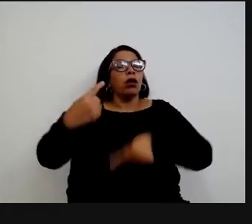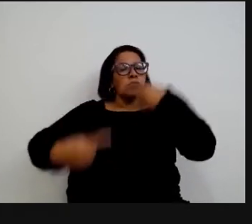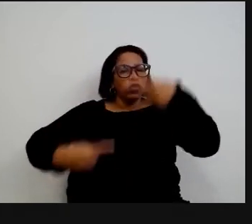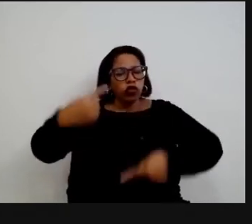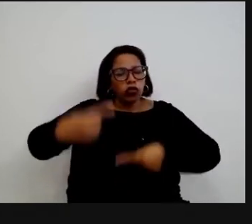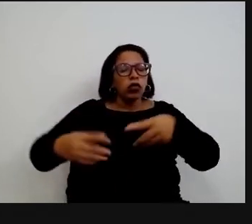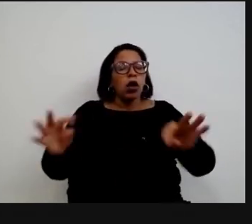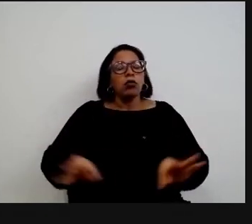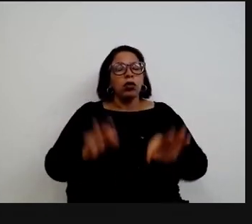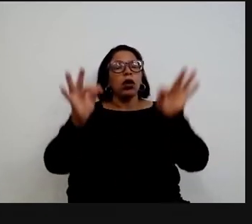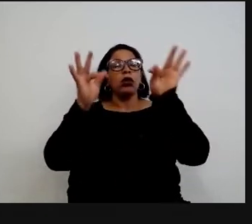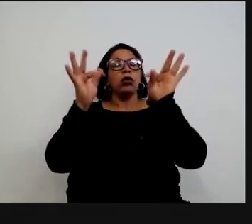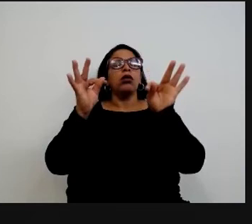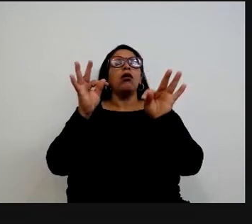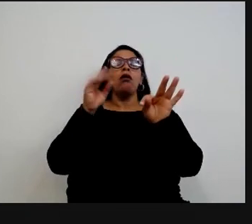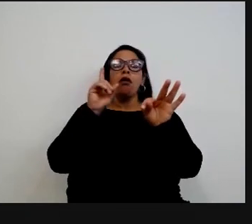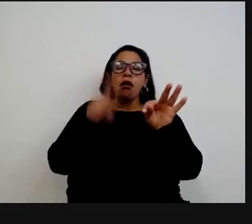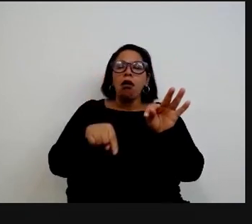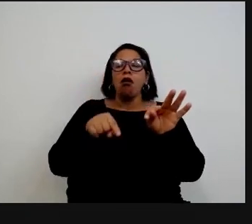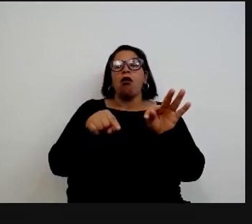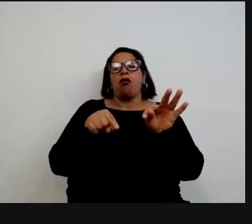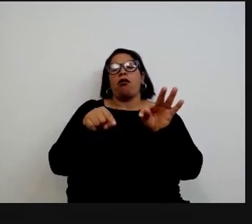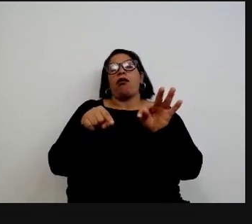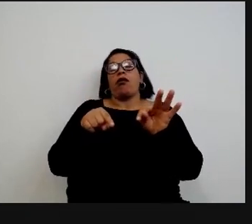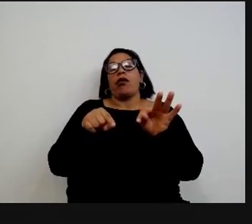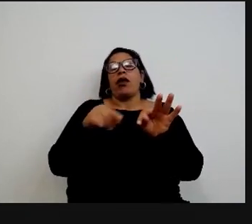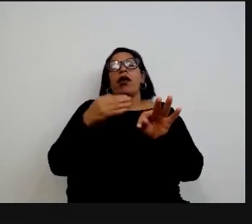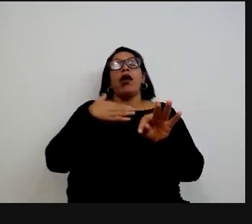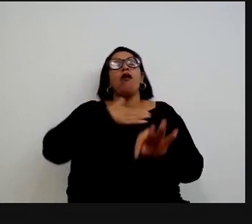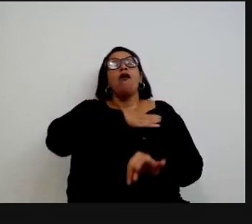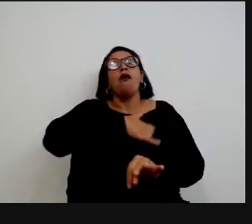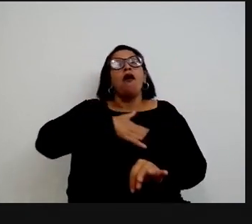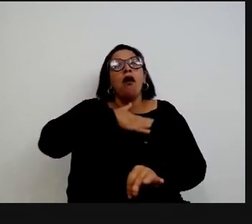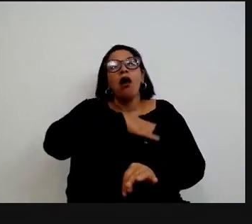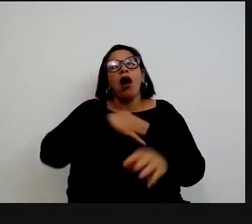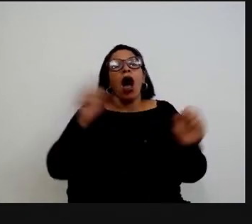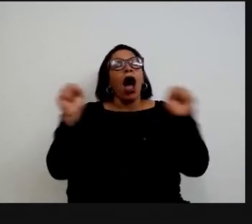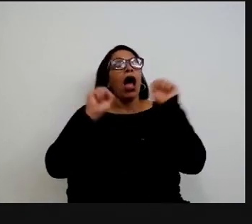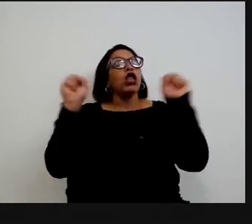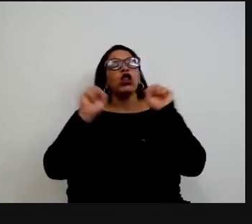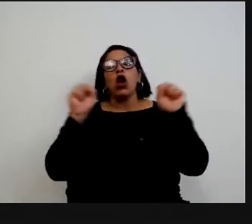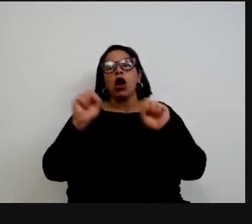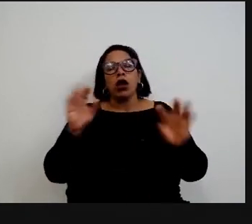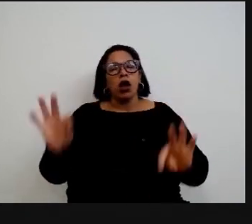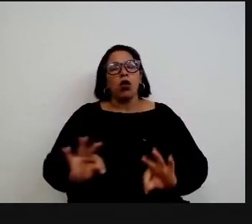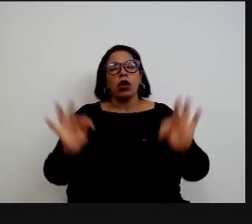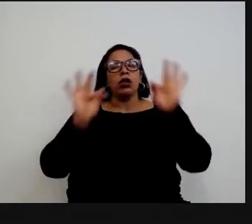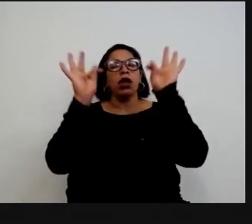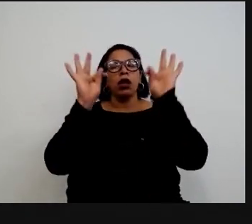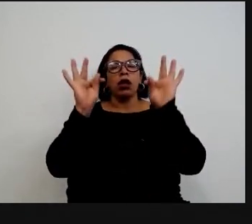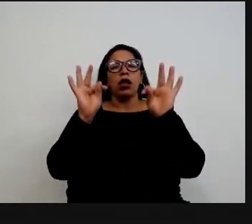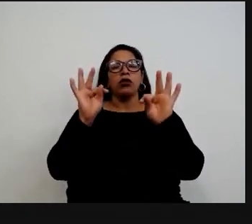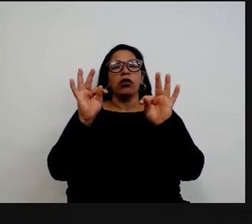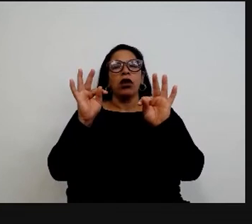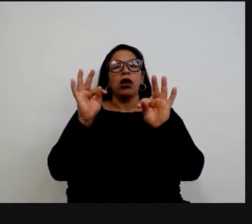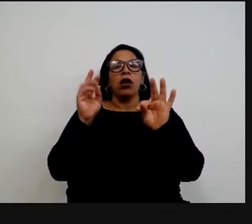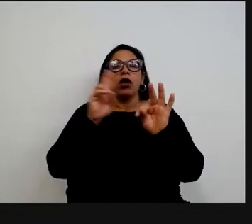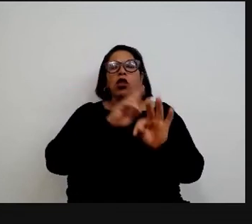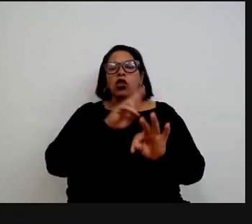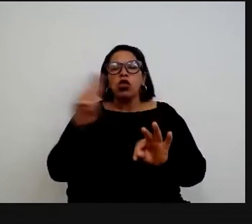discussão tecnológica passa muito por isso. Por exemplo, eu gostaria de uma tecnologia, não vou citar o nome dela